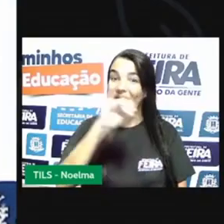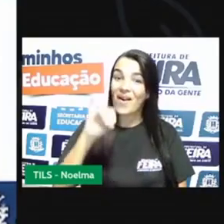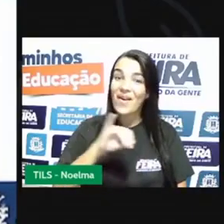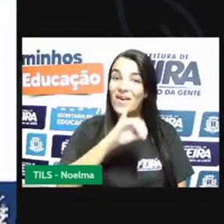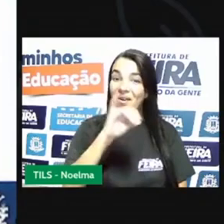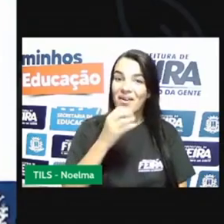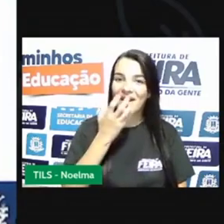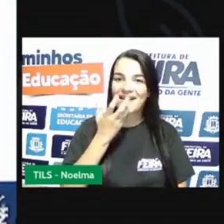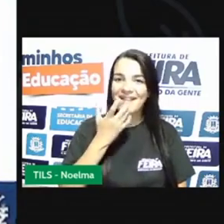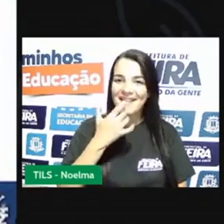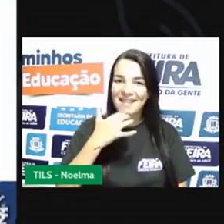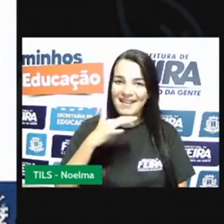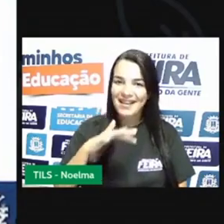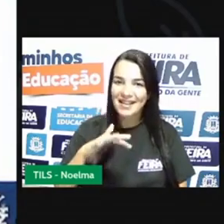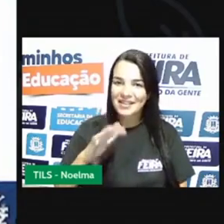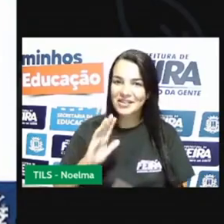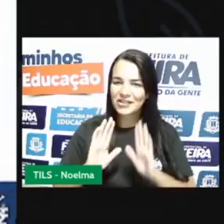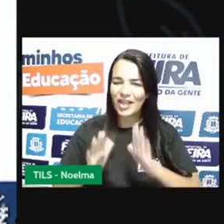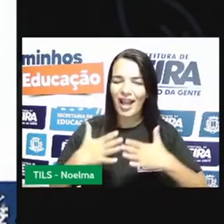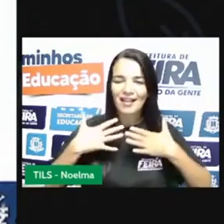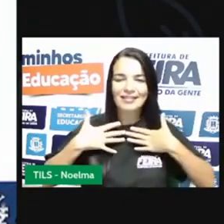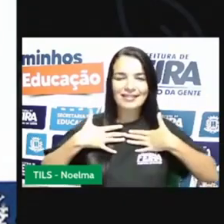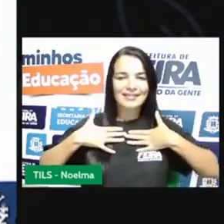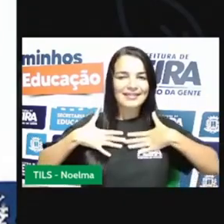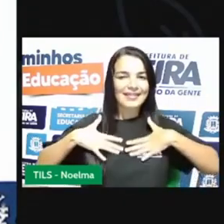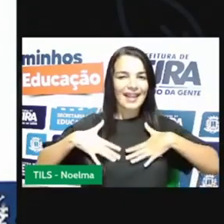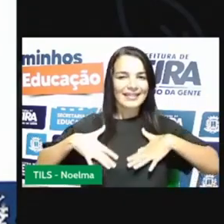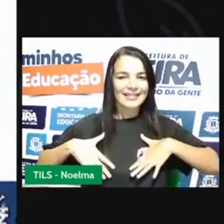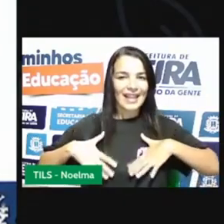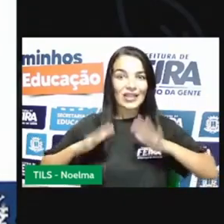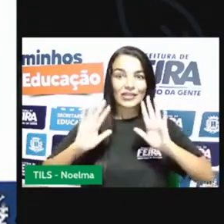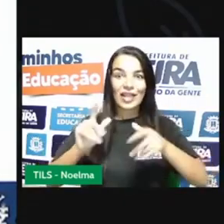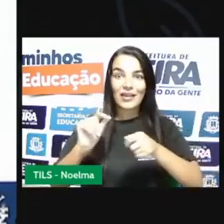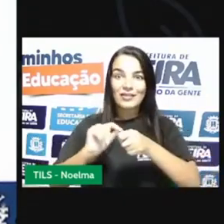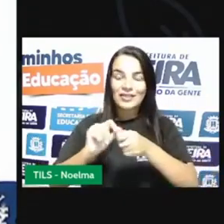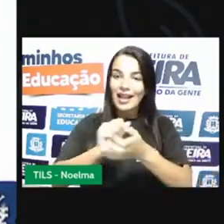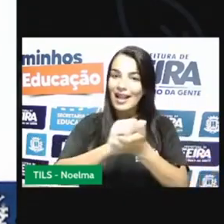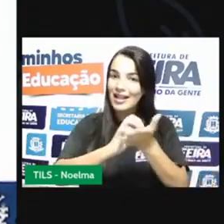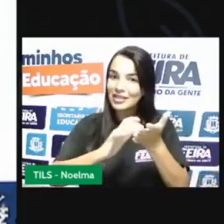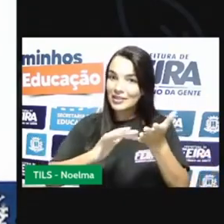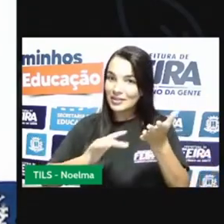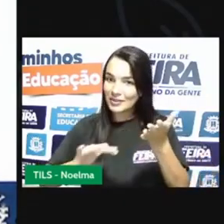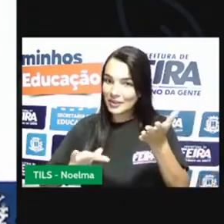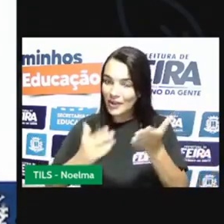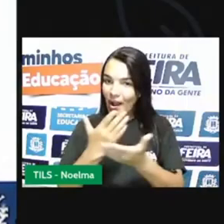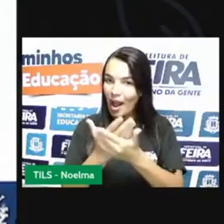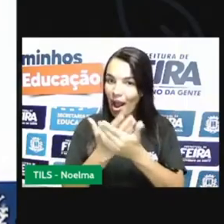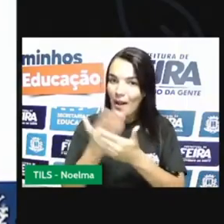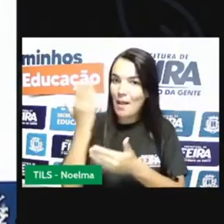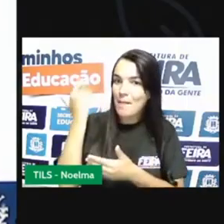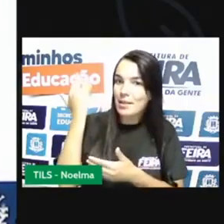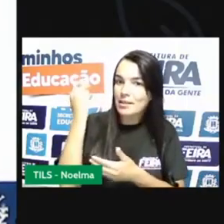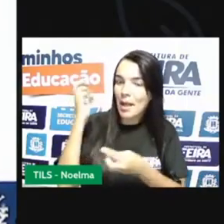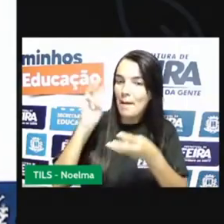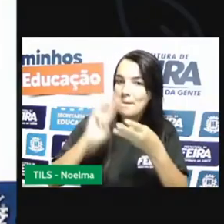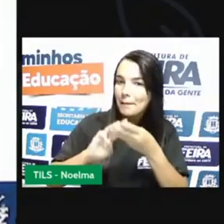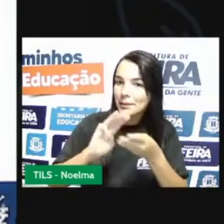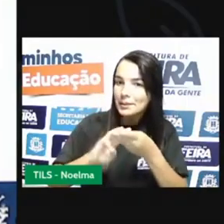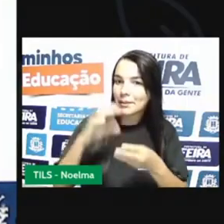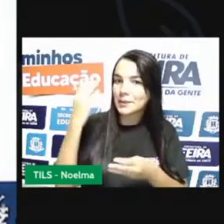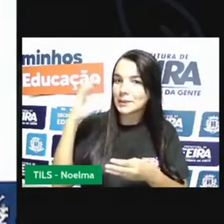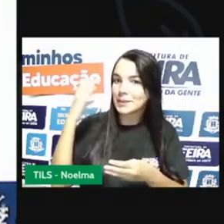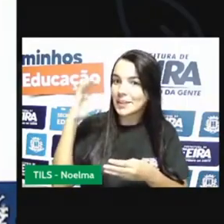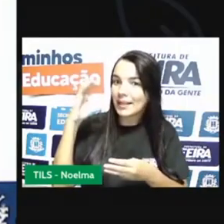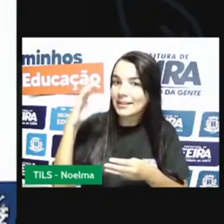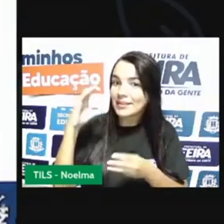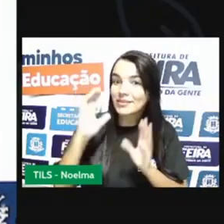Olá, crianças! E aí, descansados? Já fizeram a atividade lá da aula anterior, lá de matemática e ciência da natureza?